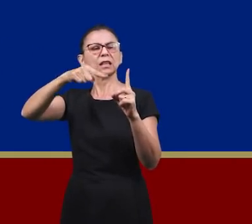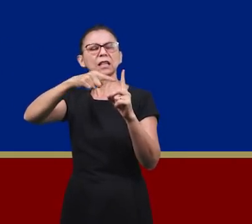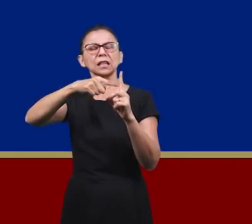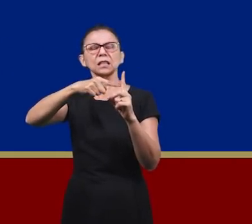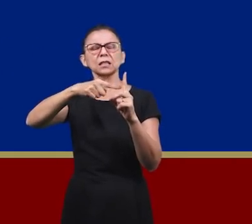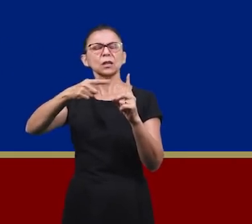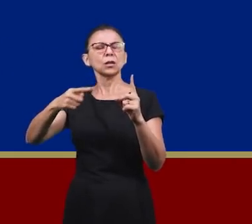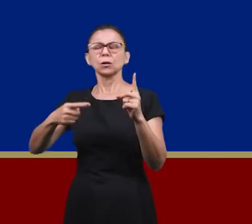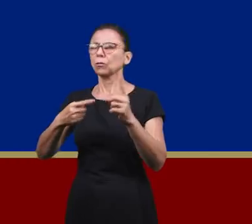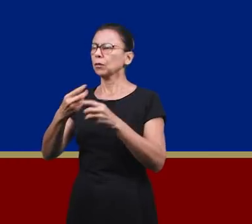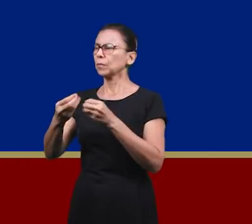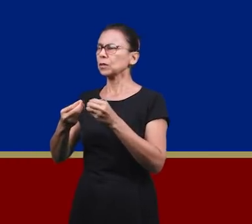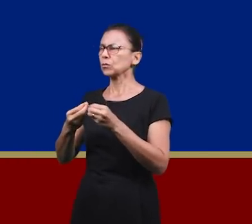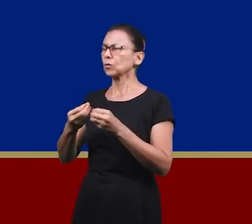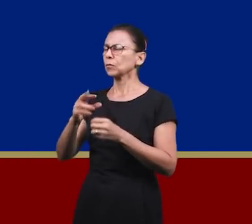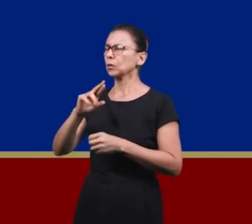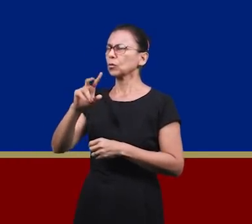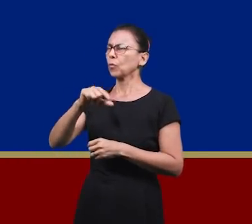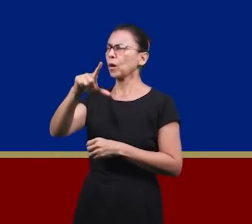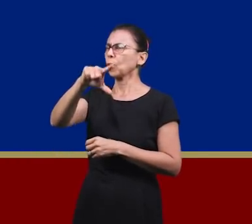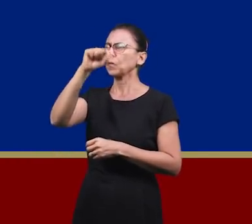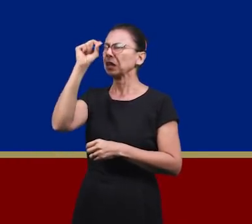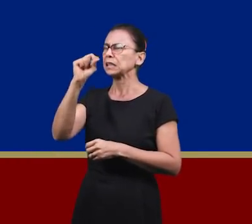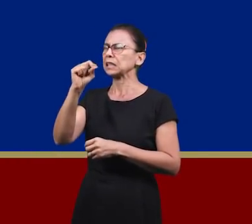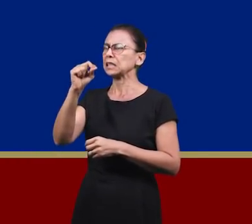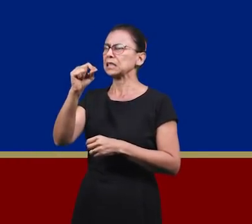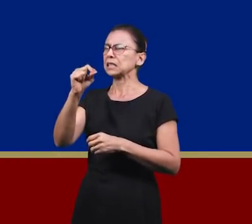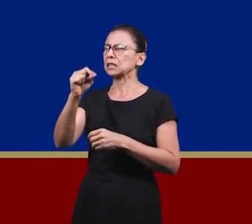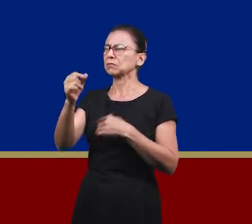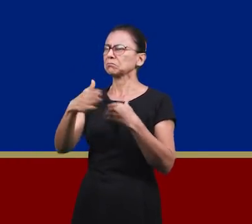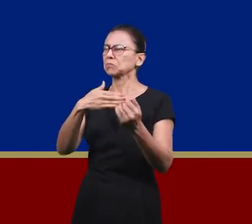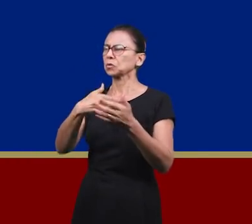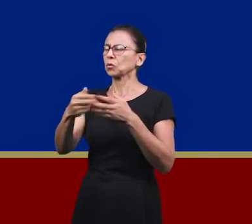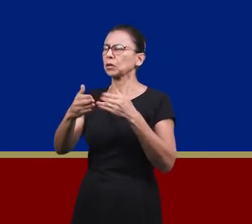Não é eleição para qualquer coisa, para